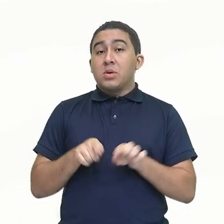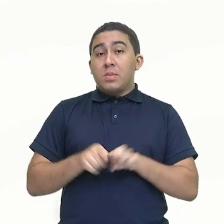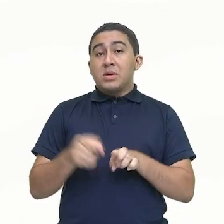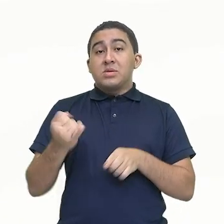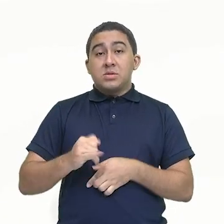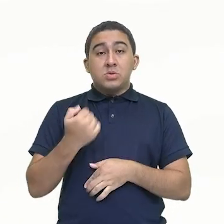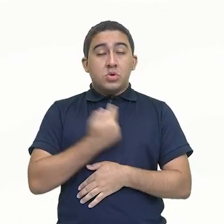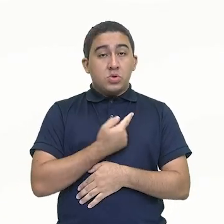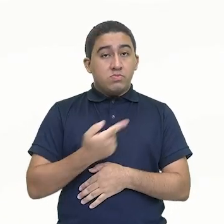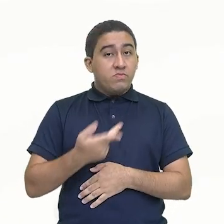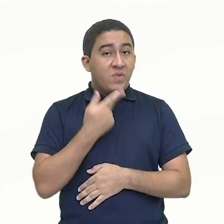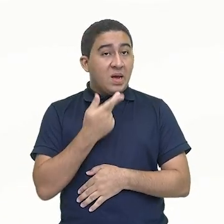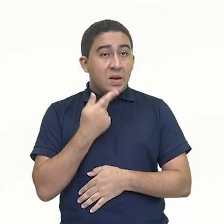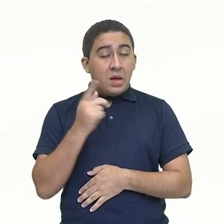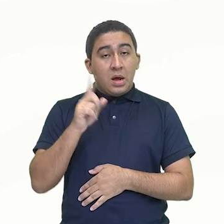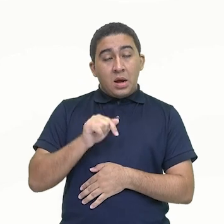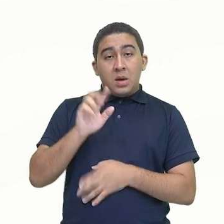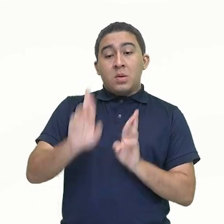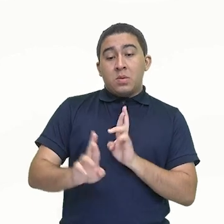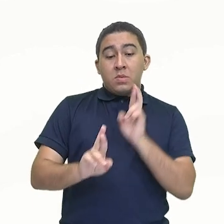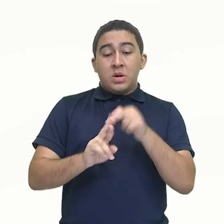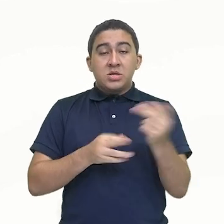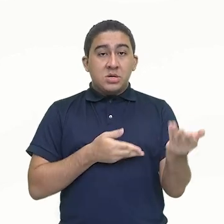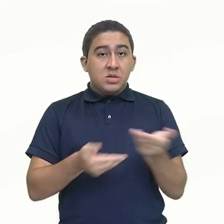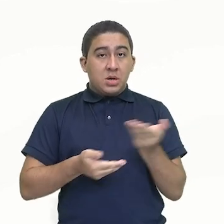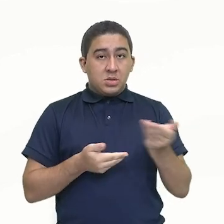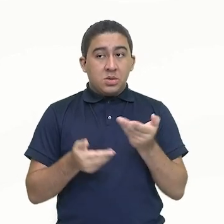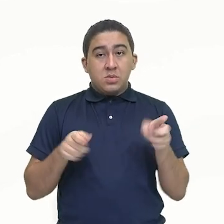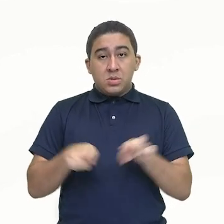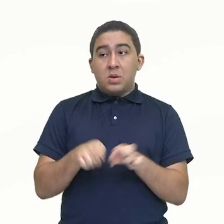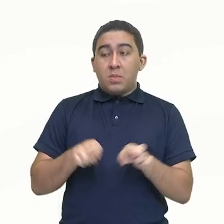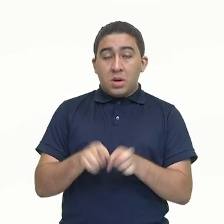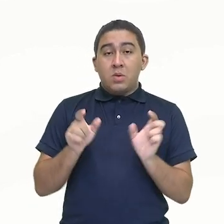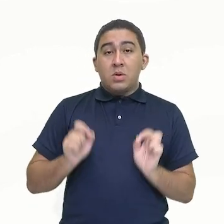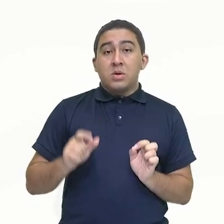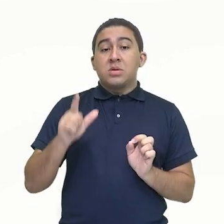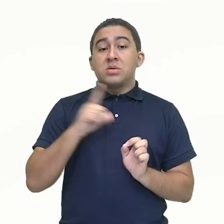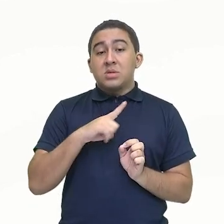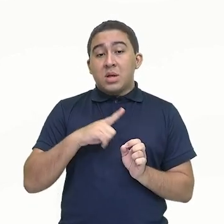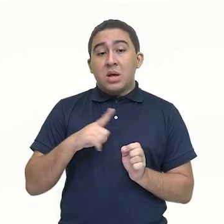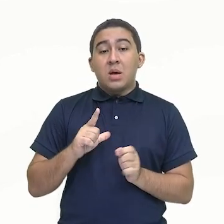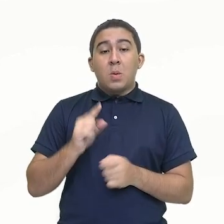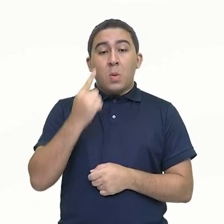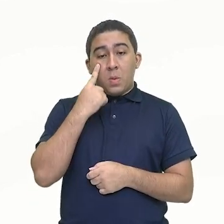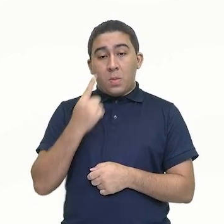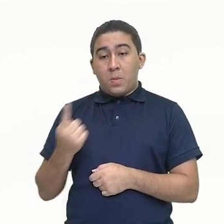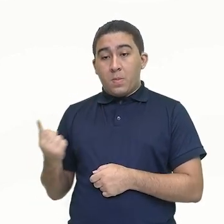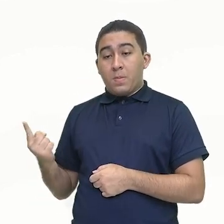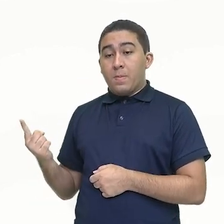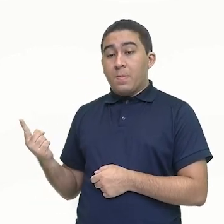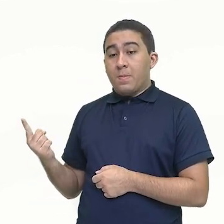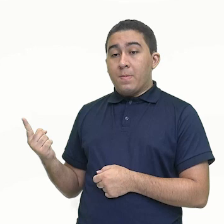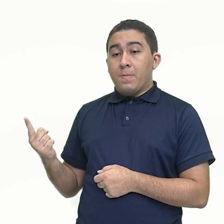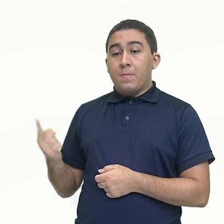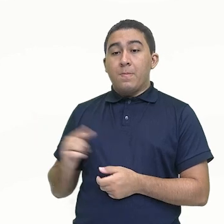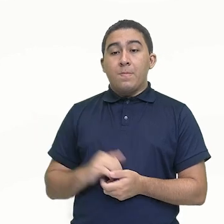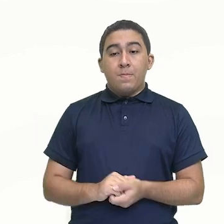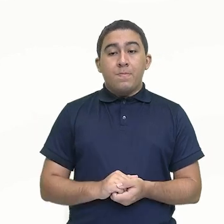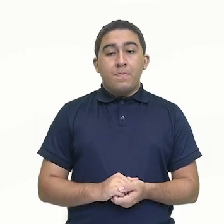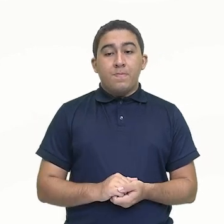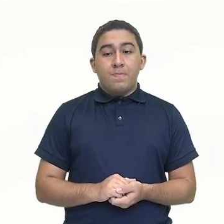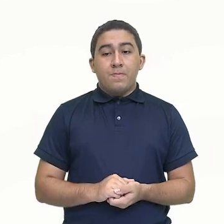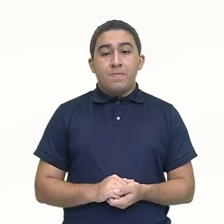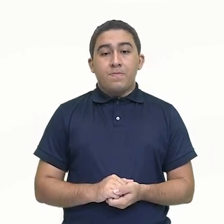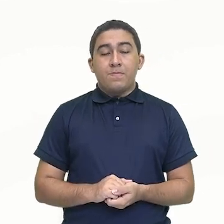de interação entre si, nós aqui incluímos desde micro-organismos que são,